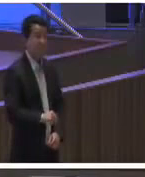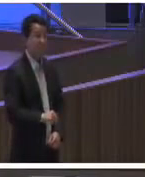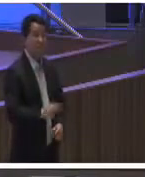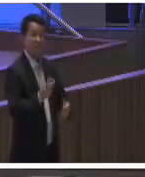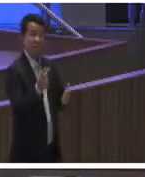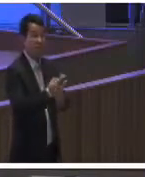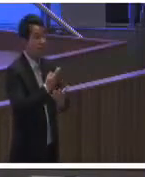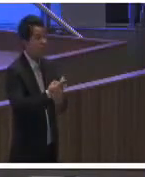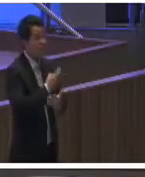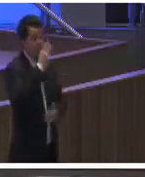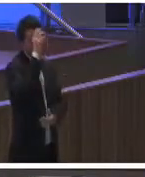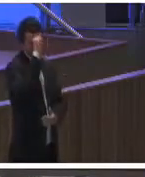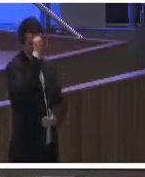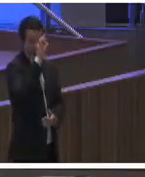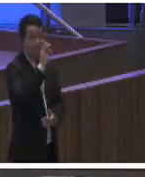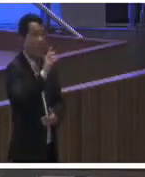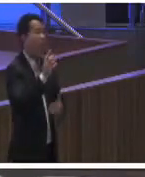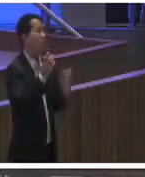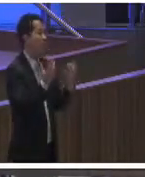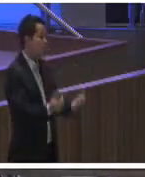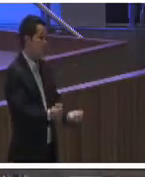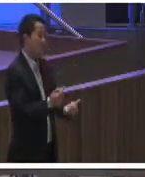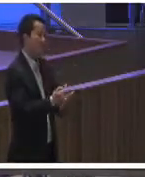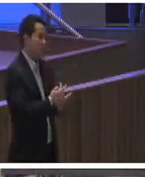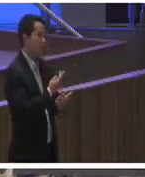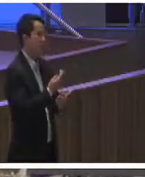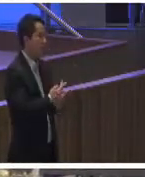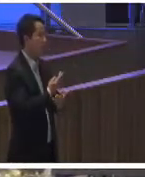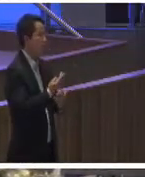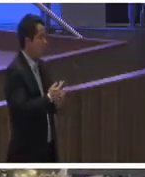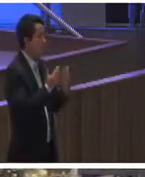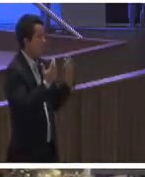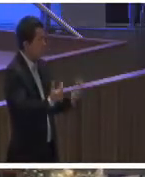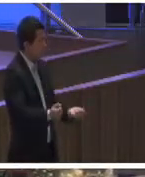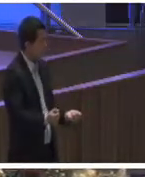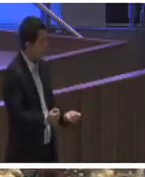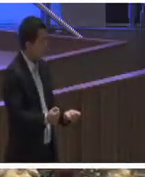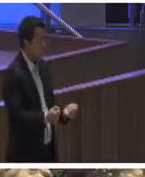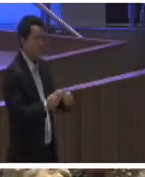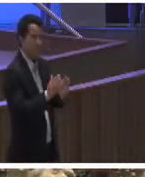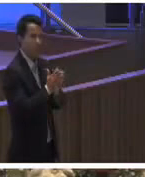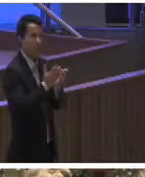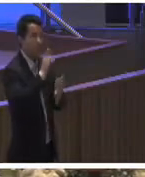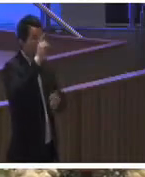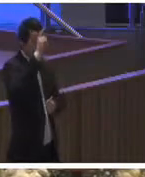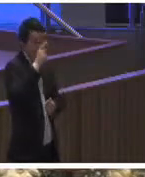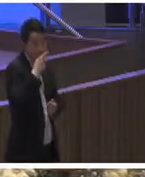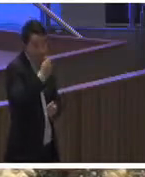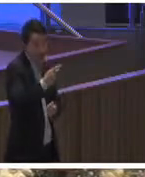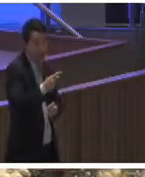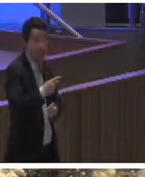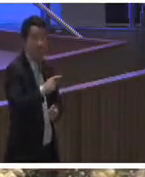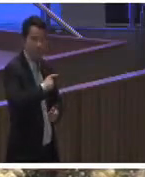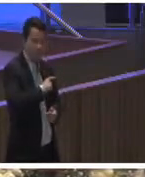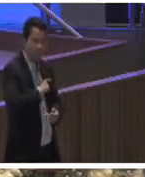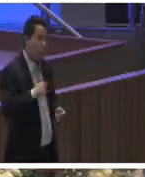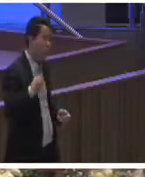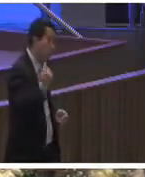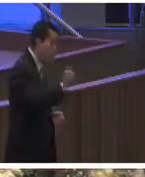norte. E por isso a Bíblia vai dizer que uma das armas espirituais que Deus deu para os servos